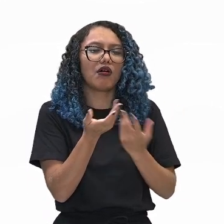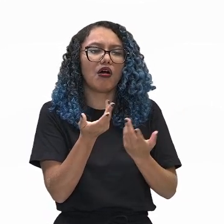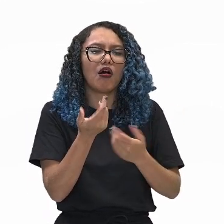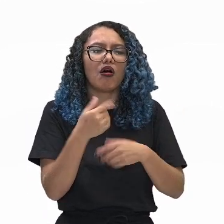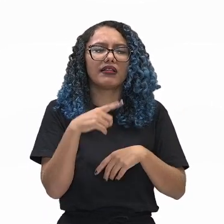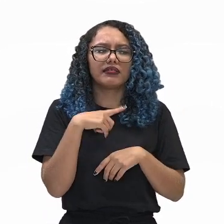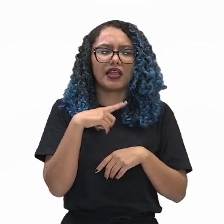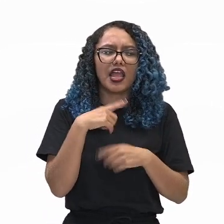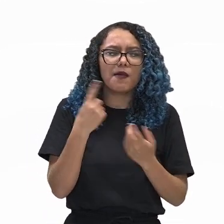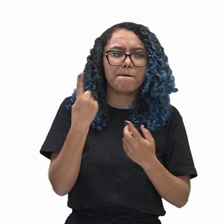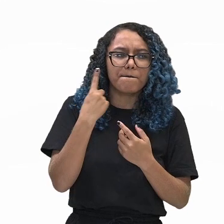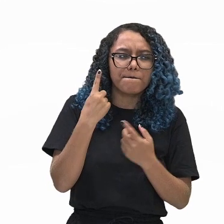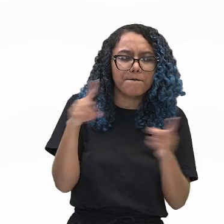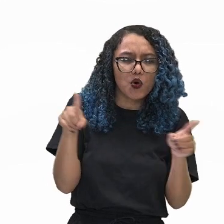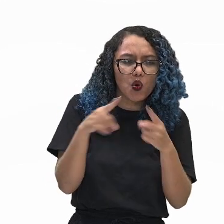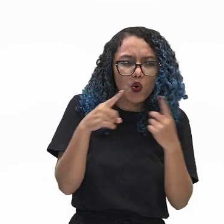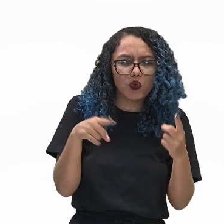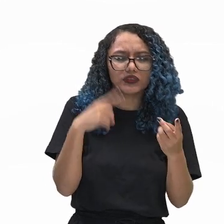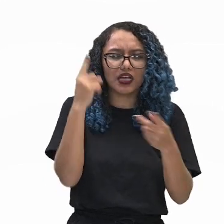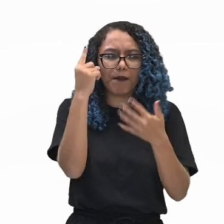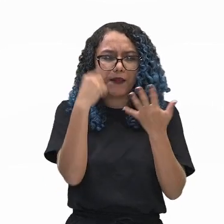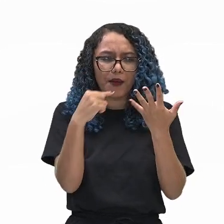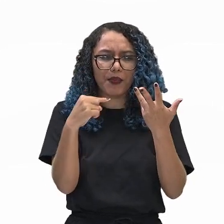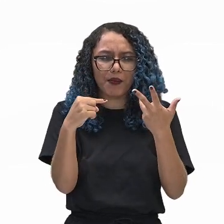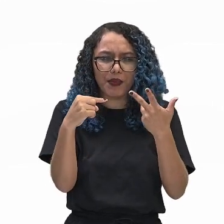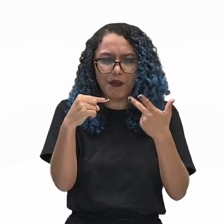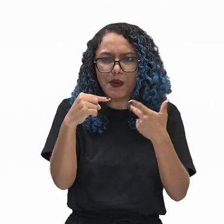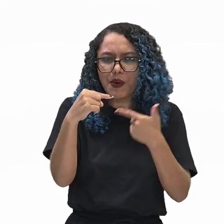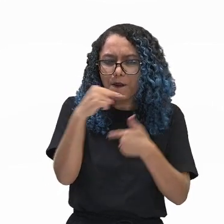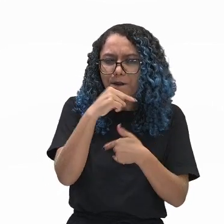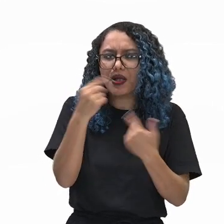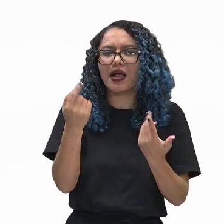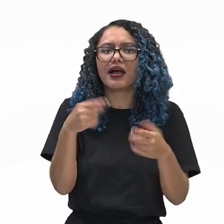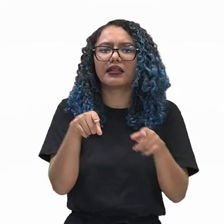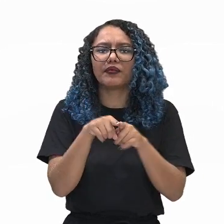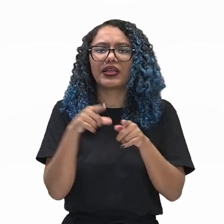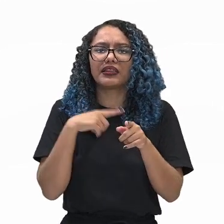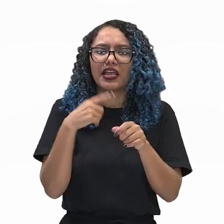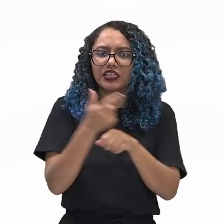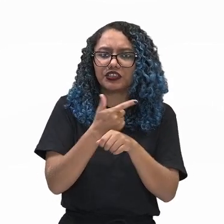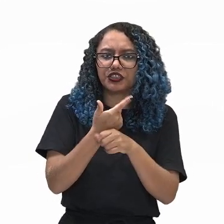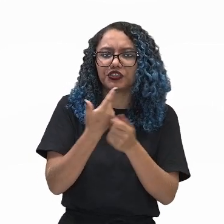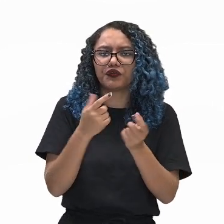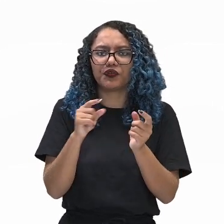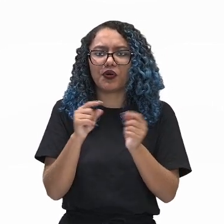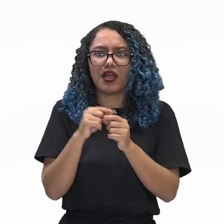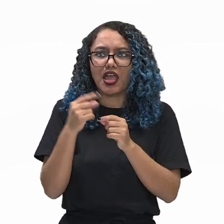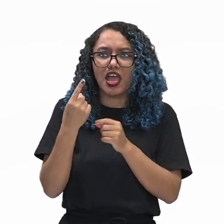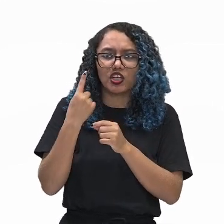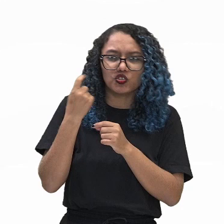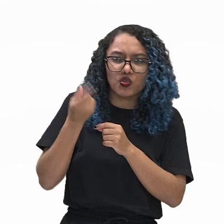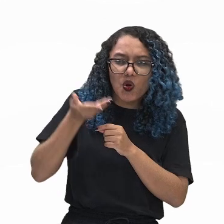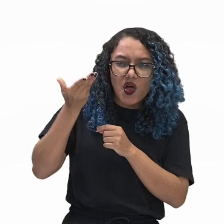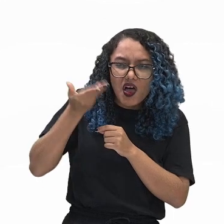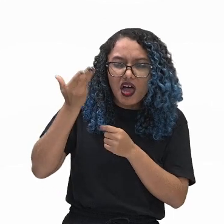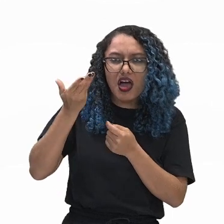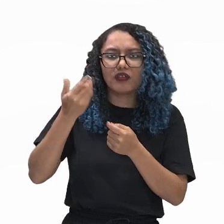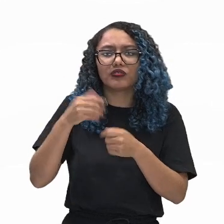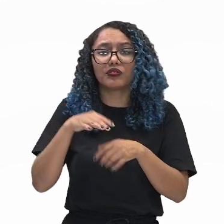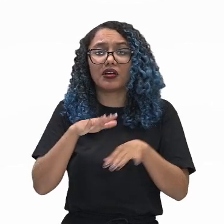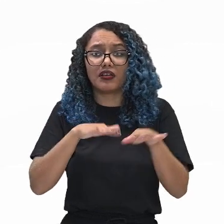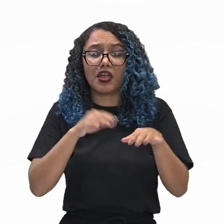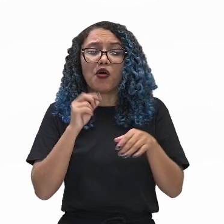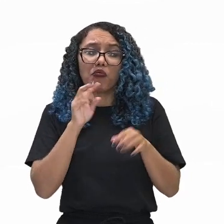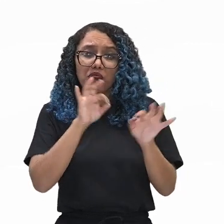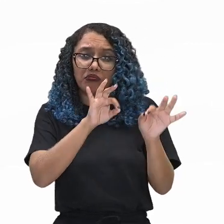tal coisa. Tanto que ela vai colocando os adjetivos ali, ó, alta, penetrante. Pode ser que eu assista ao filme e não ache isso,